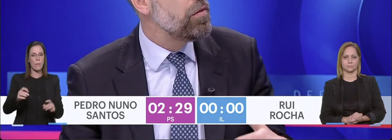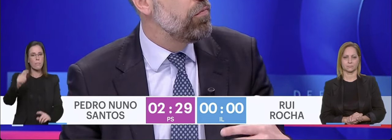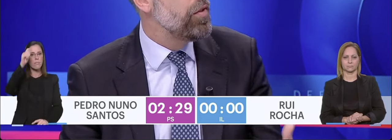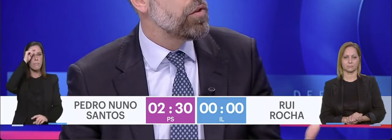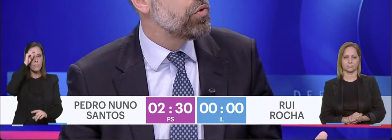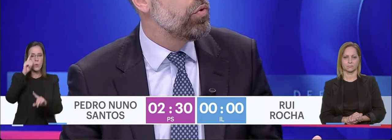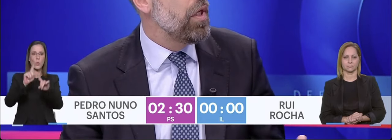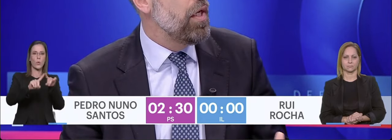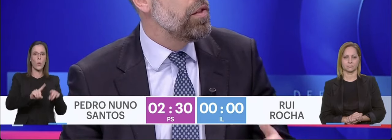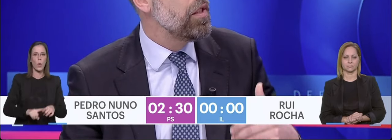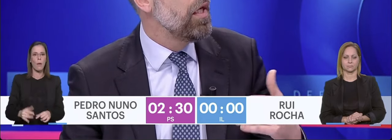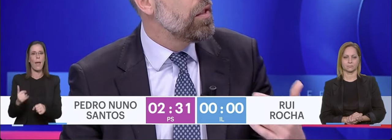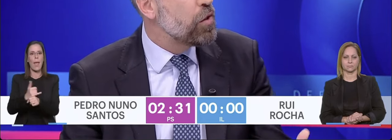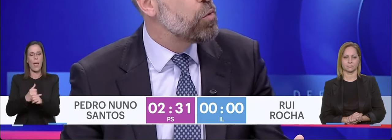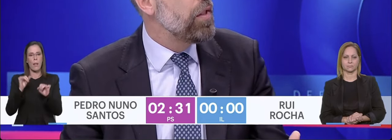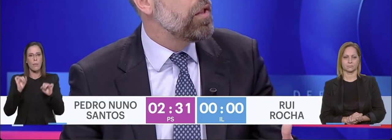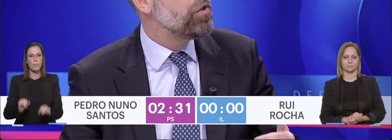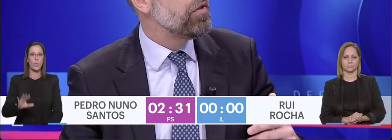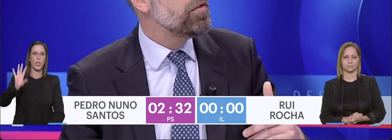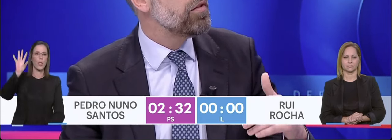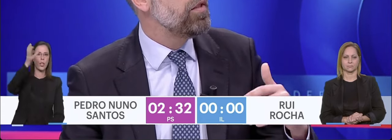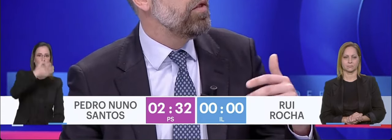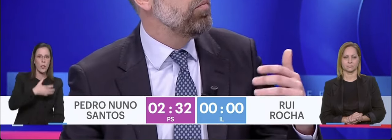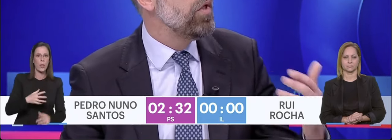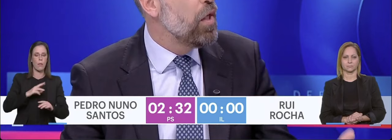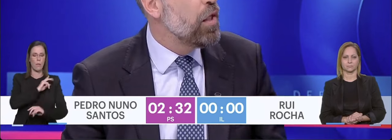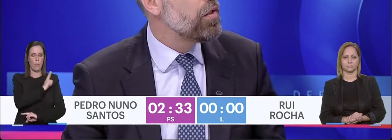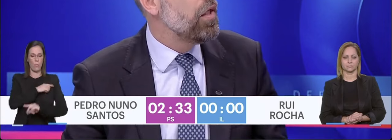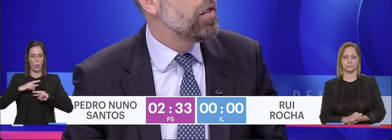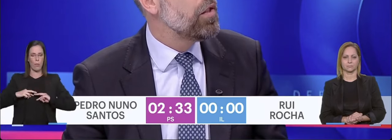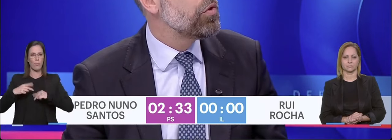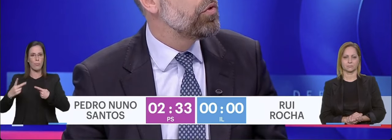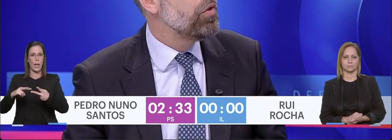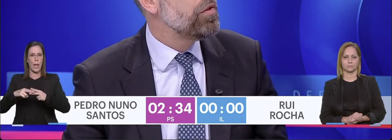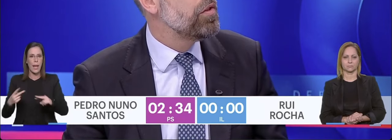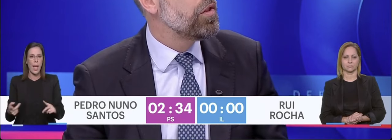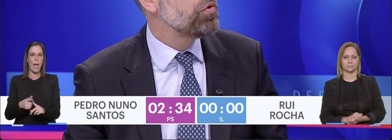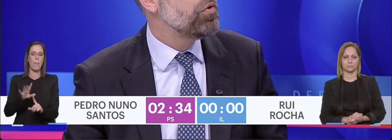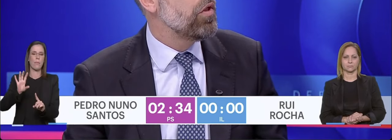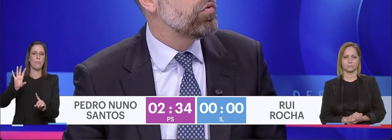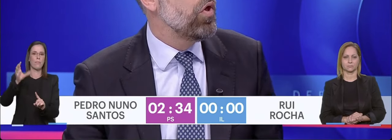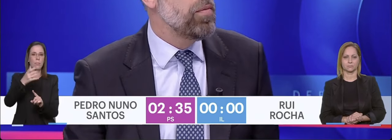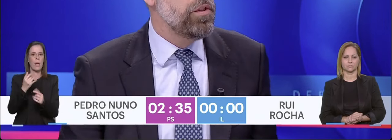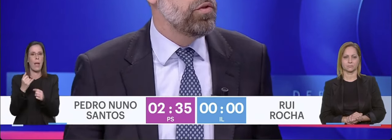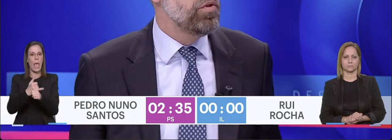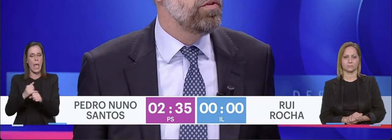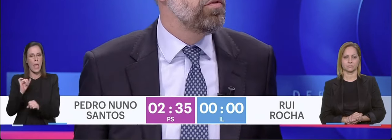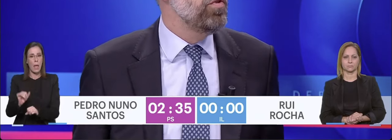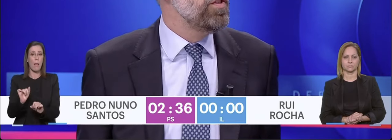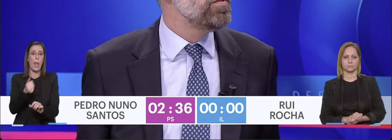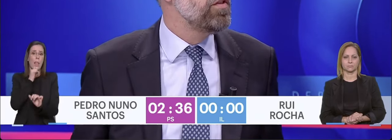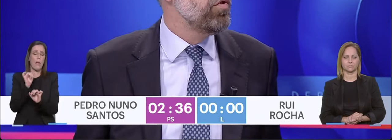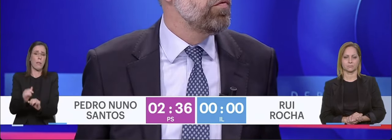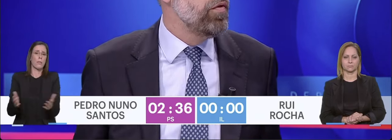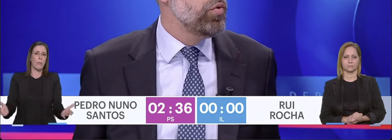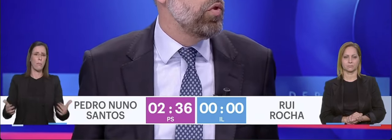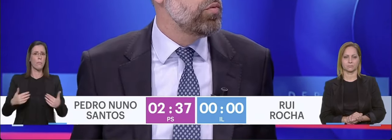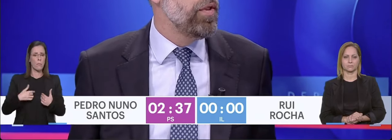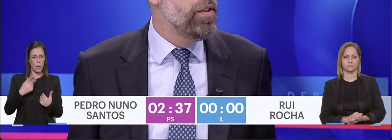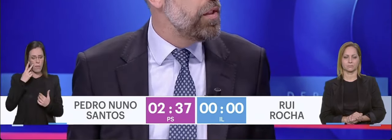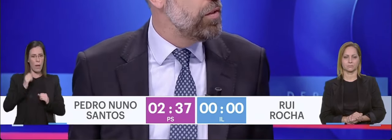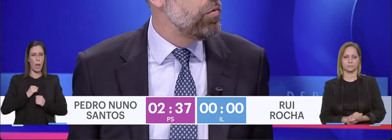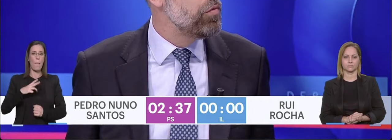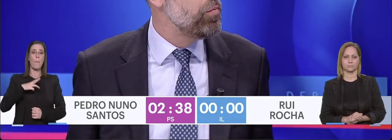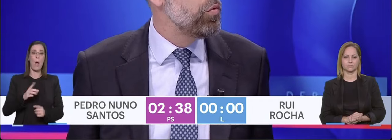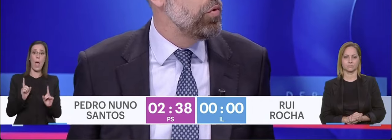respeita as diferenças regionais se respeita a descentralização a as regiões as as regiões autónomas e as suas decisões é assim que nós vivemos no